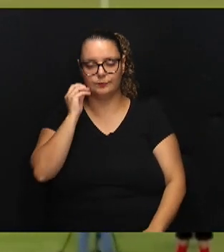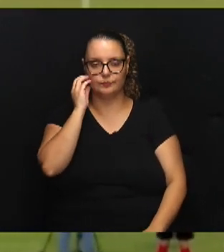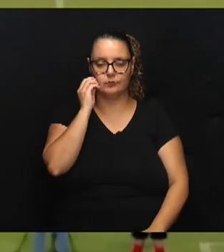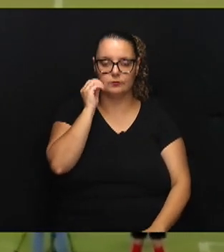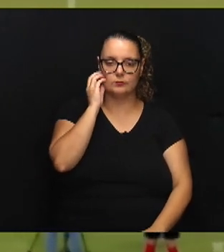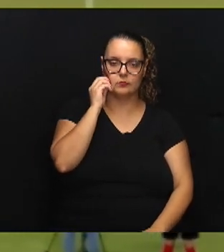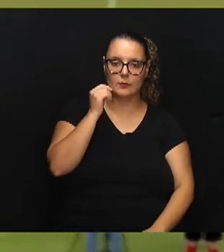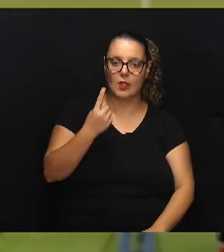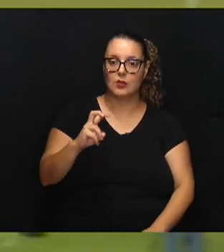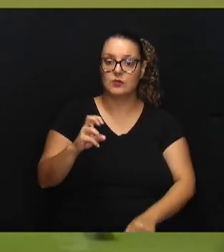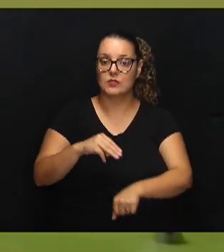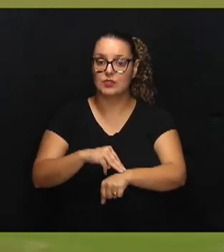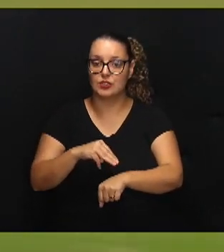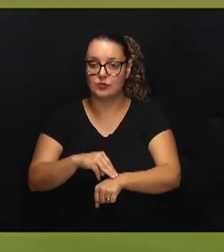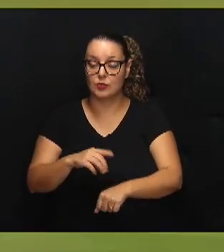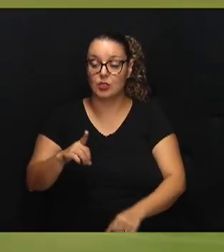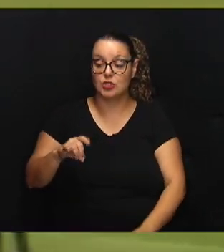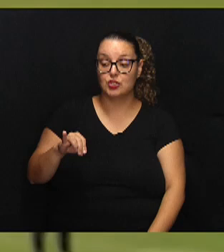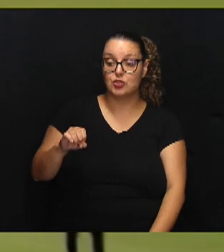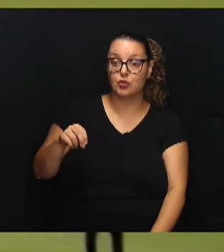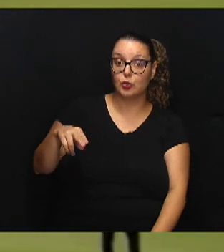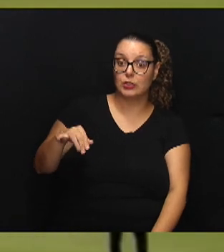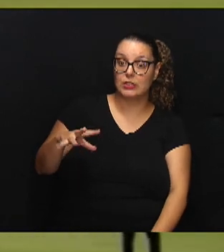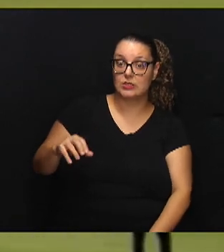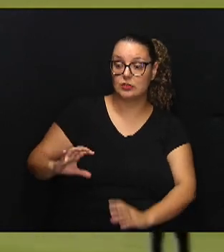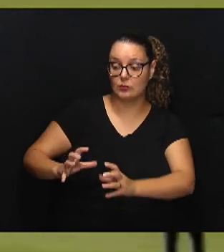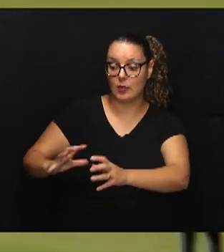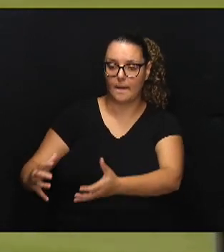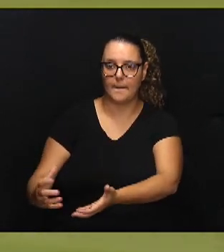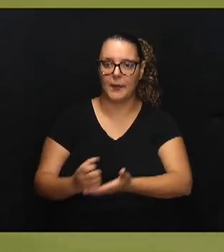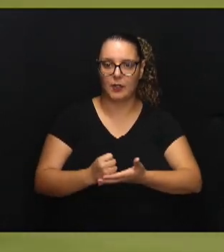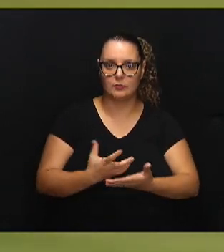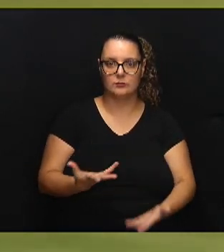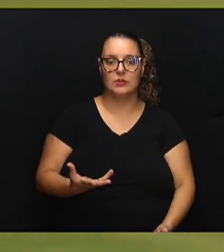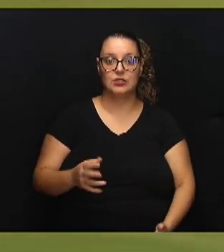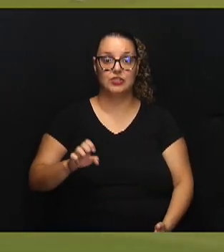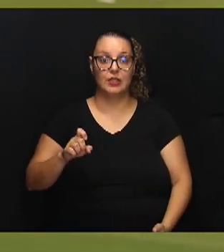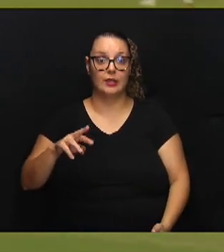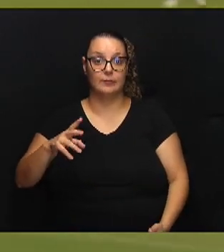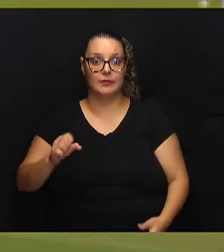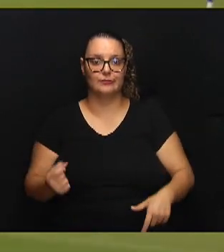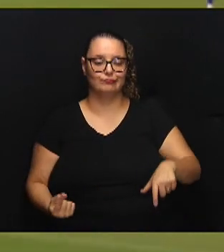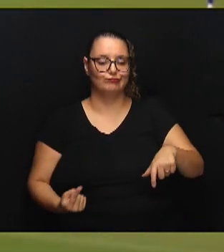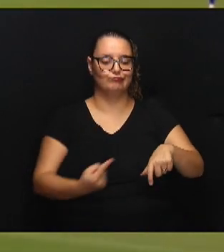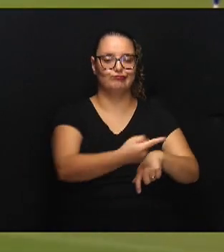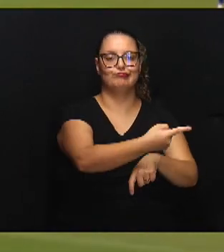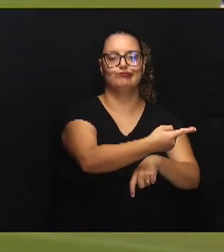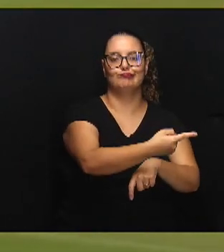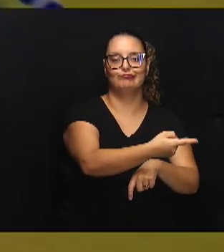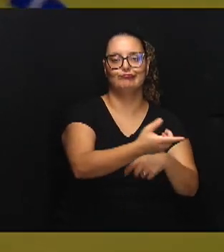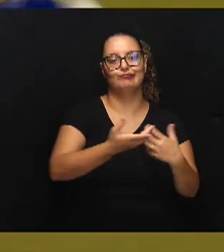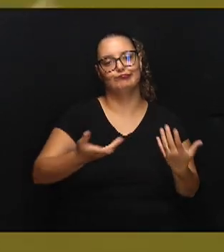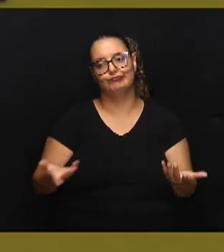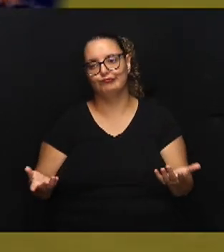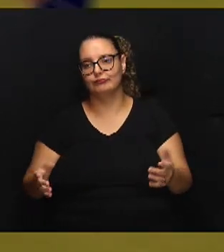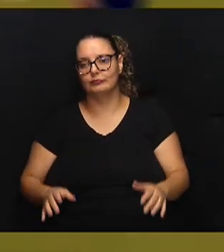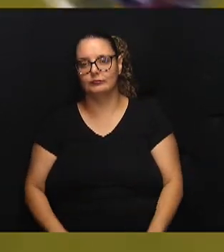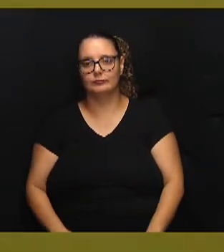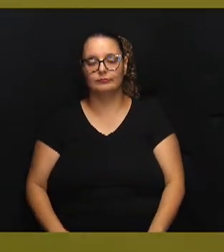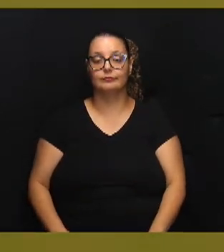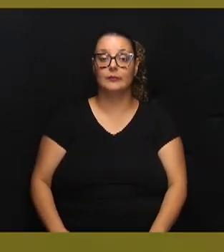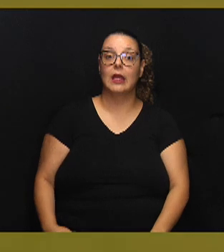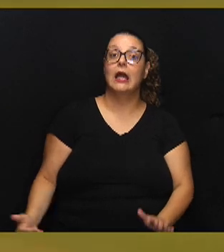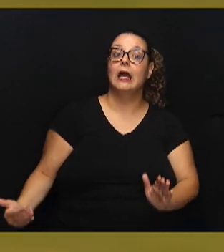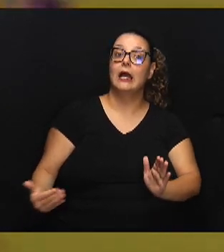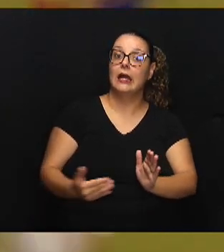Aos 15 minutos, Dionísio roubou a bola de Emerson Santos, mas finalizou para fora. Até